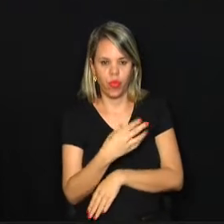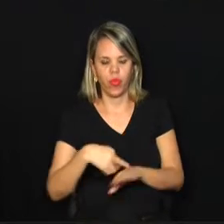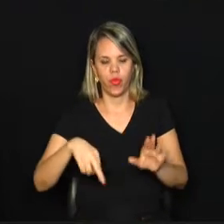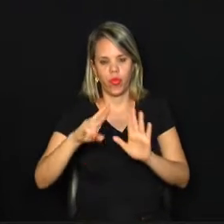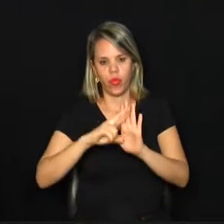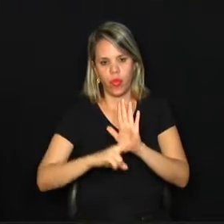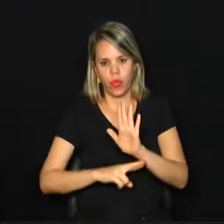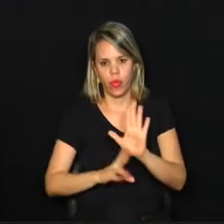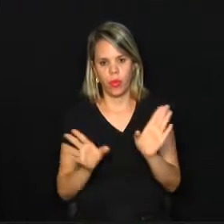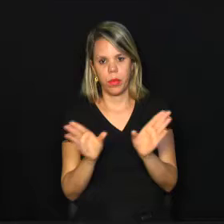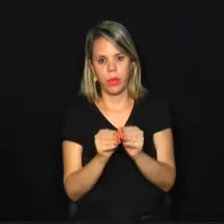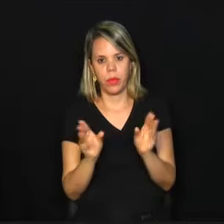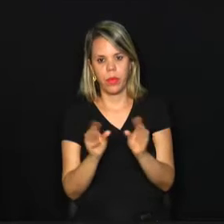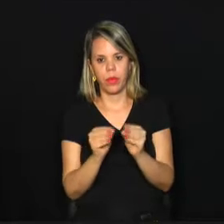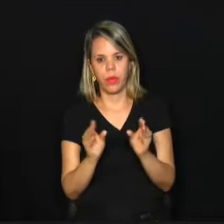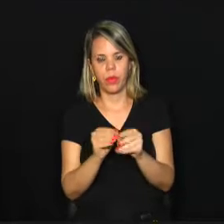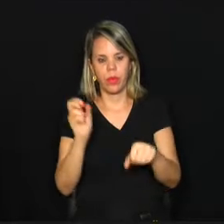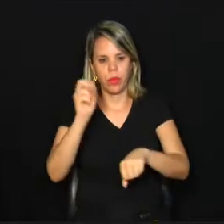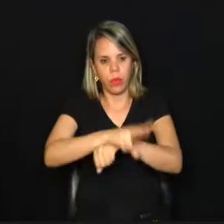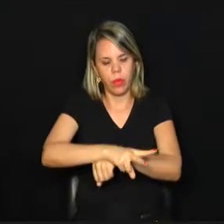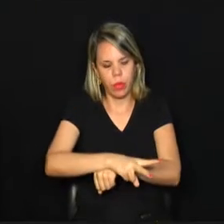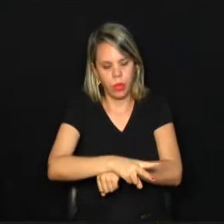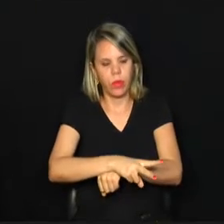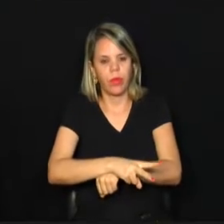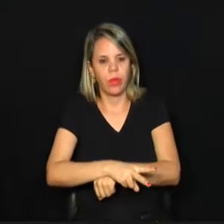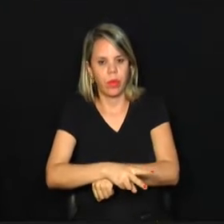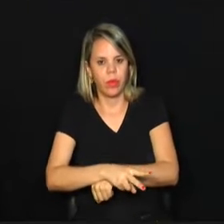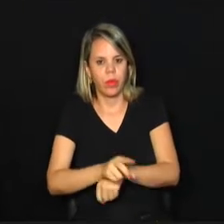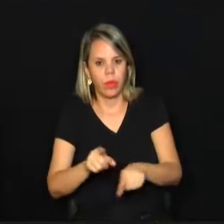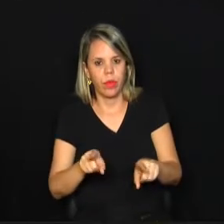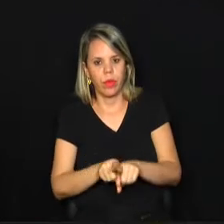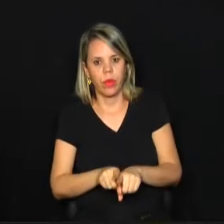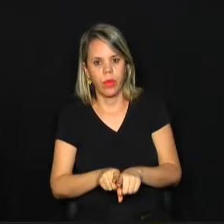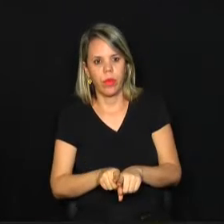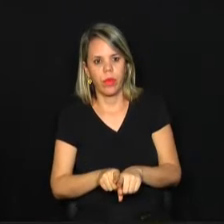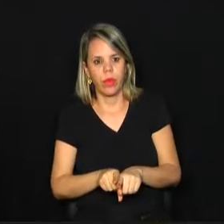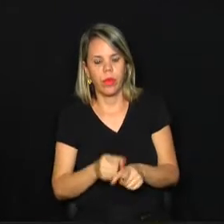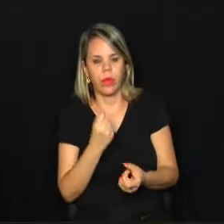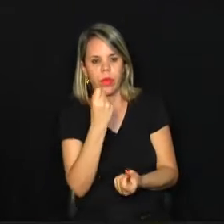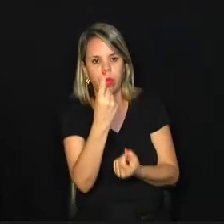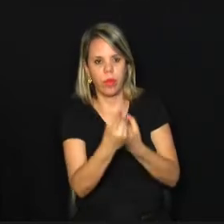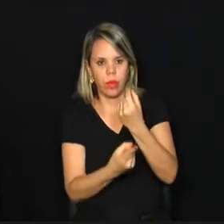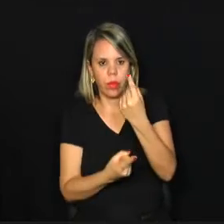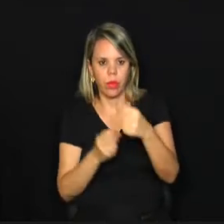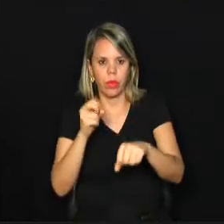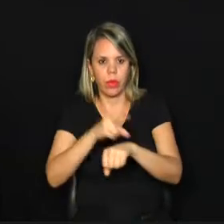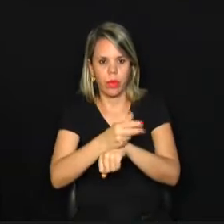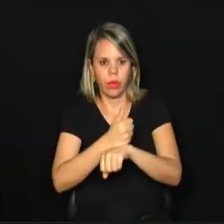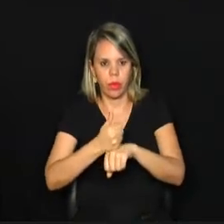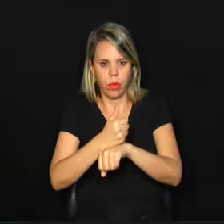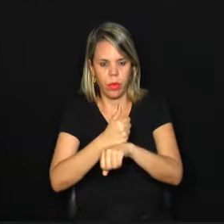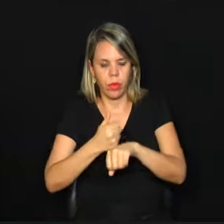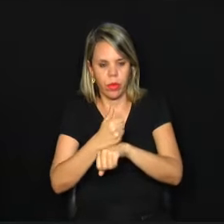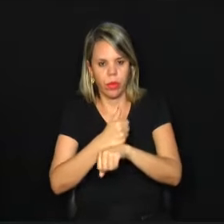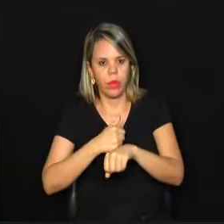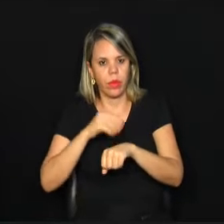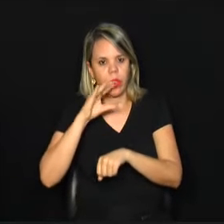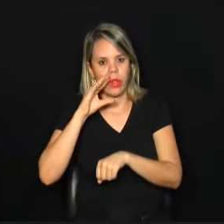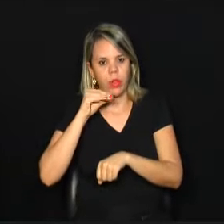critérios para a definição dos cargos comissionados e também alguns cargos exclusivos para servidores de